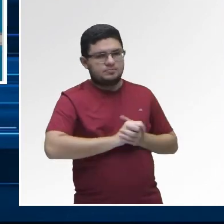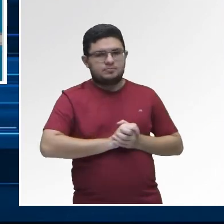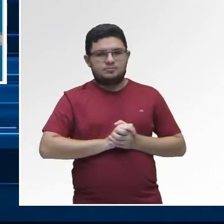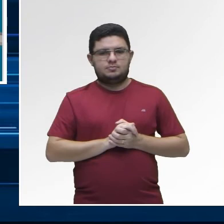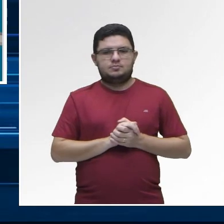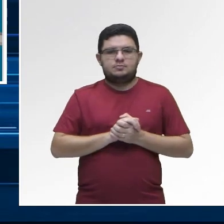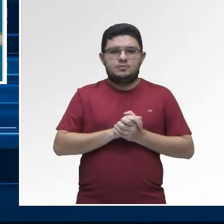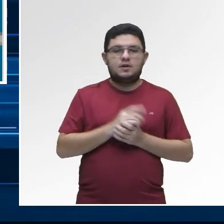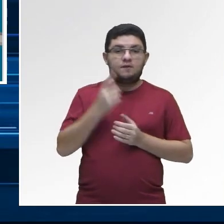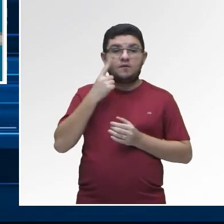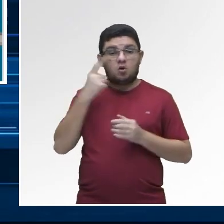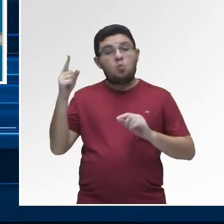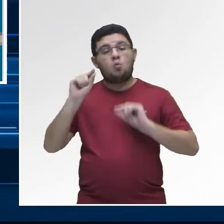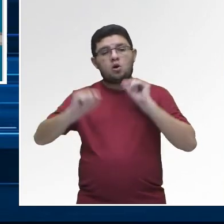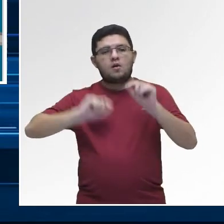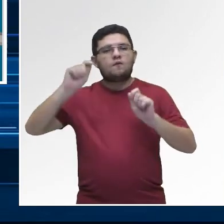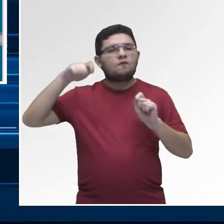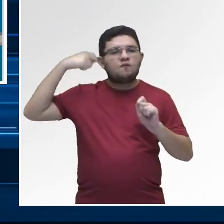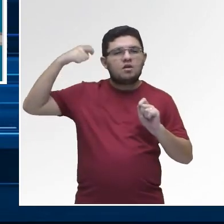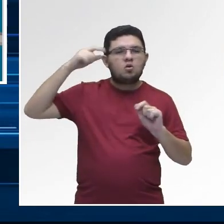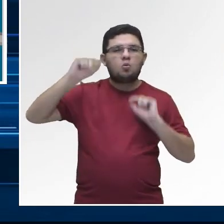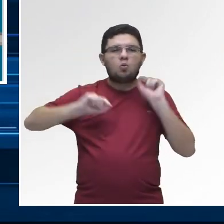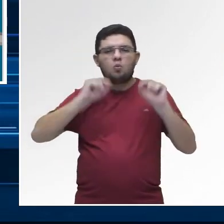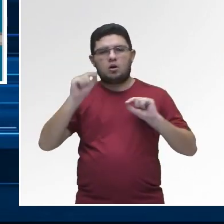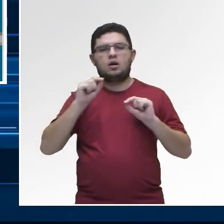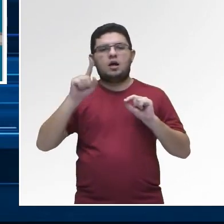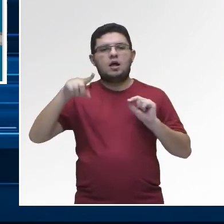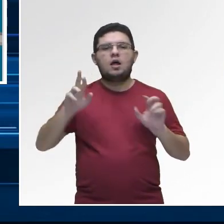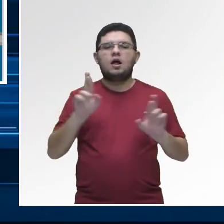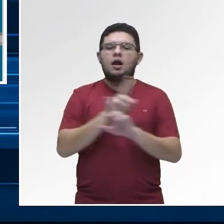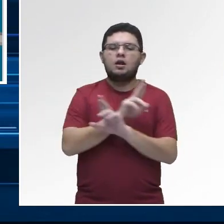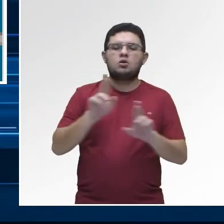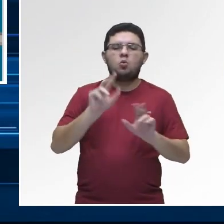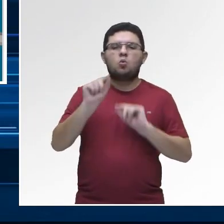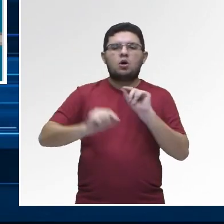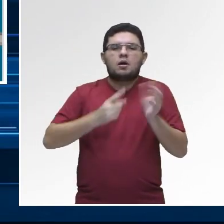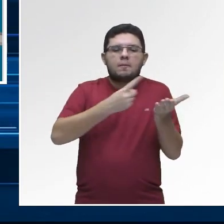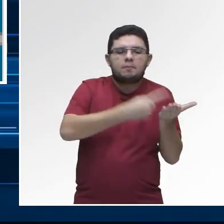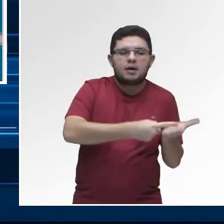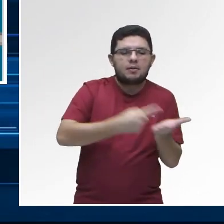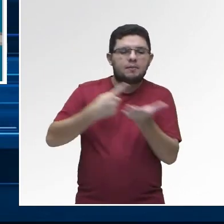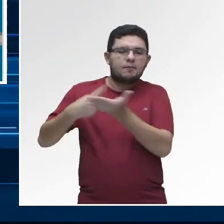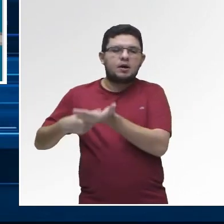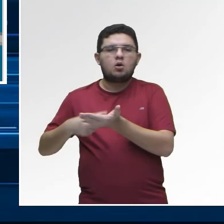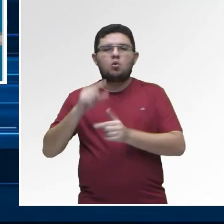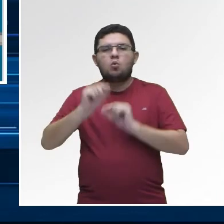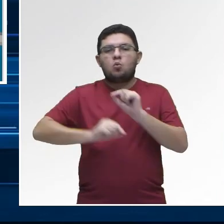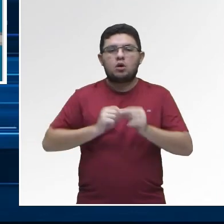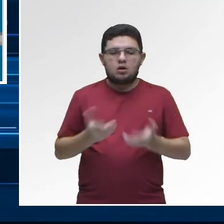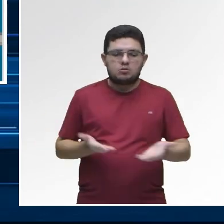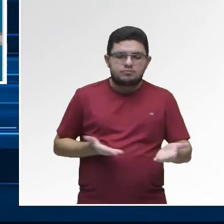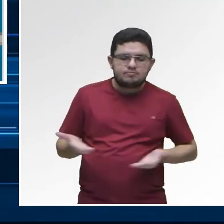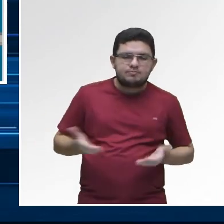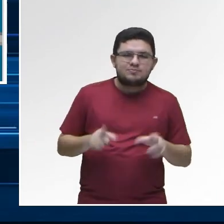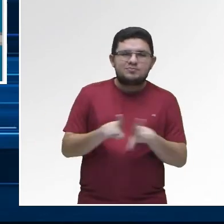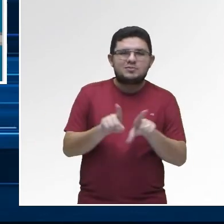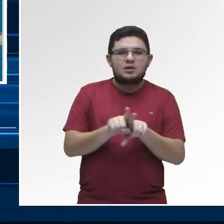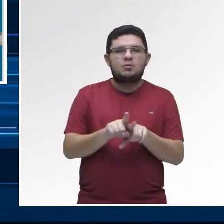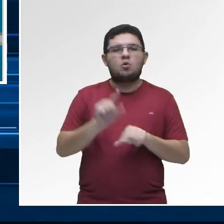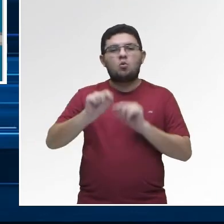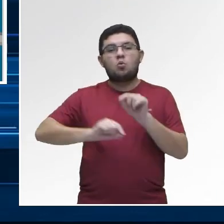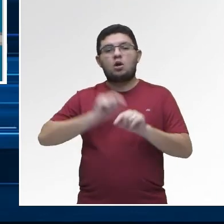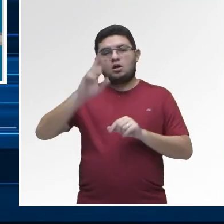Muito bem, vejam lá, isso aí nós chamamos então de relação de suzerania e vassalagem. Essa é a relação